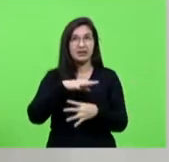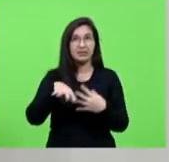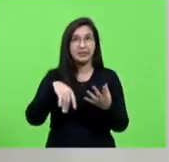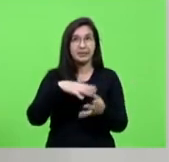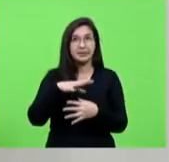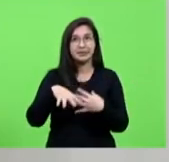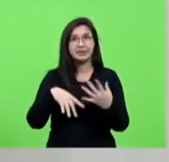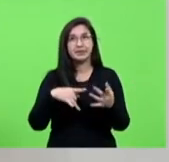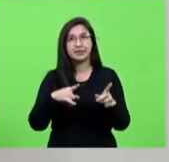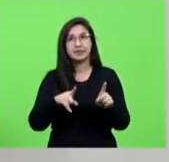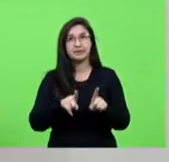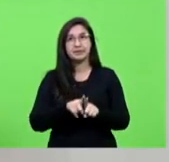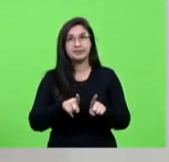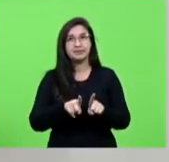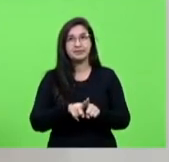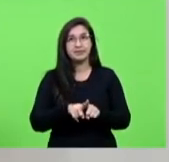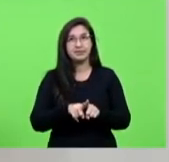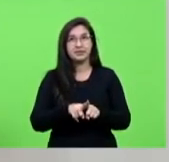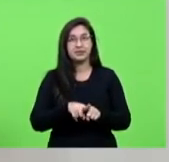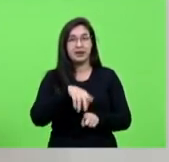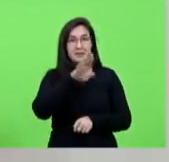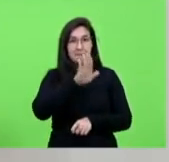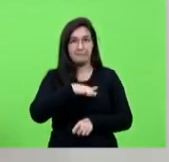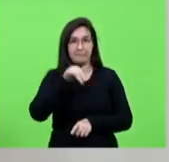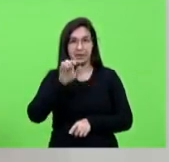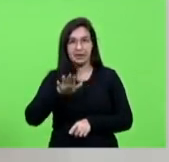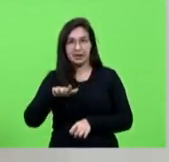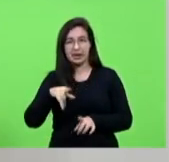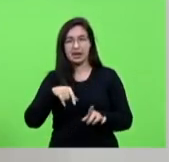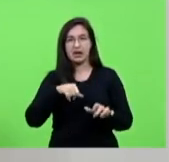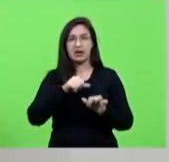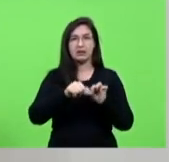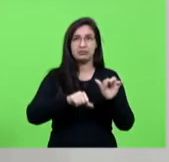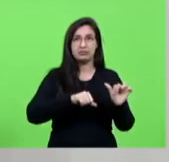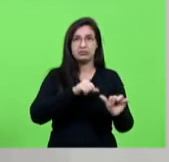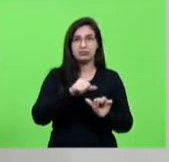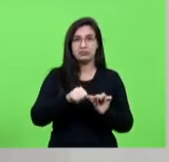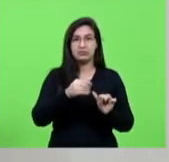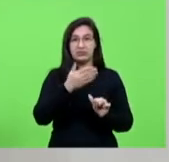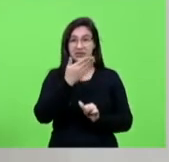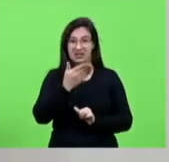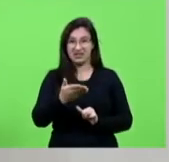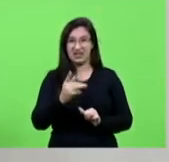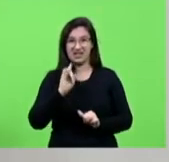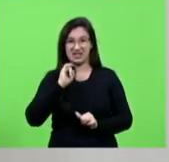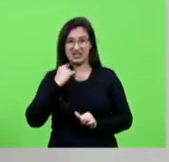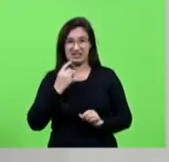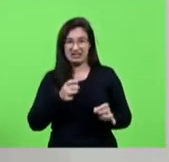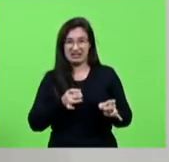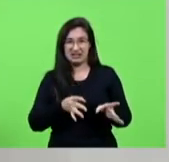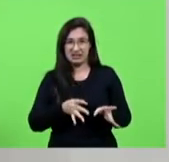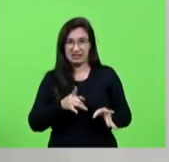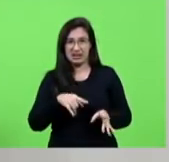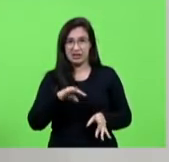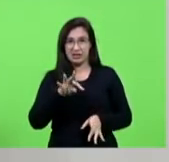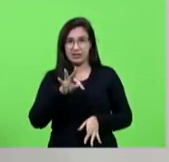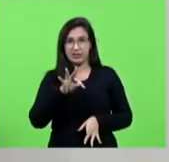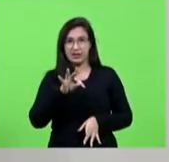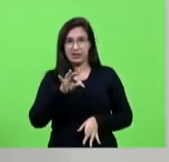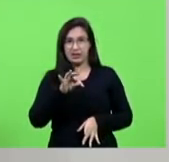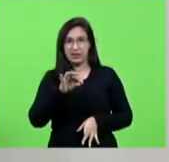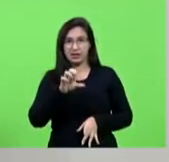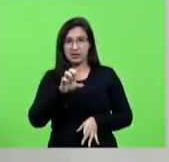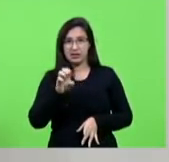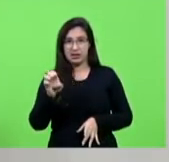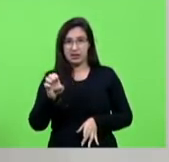fazer... para pintar, para reformar aquele lixo que é o DCE lá, que nem o meu cachorro